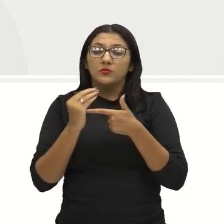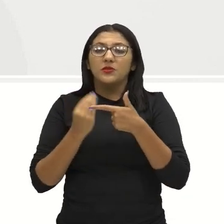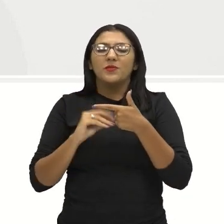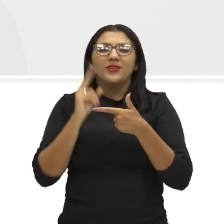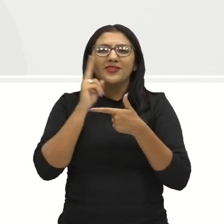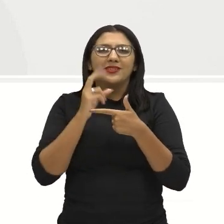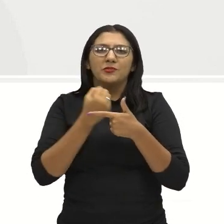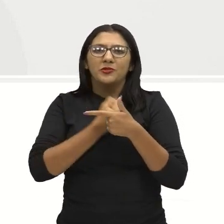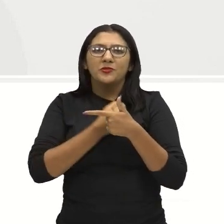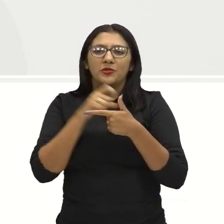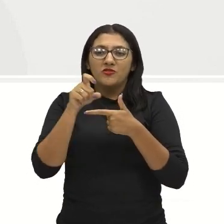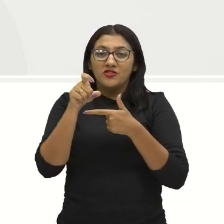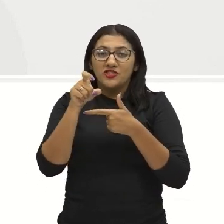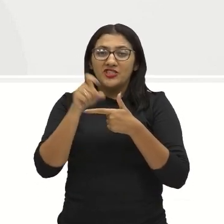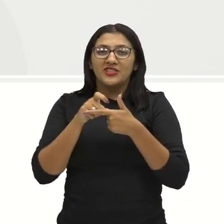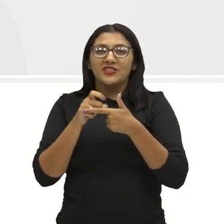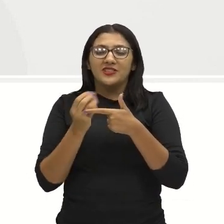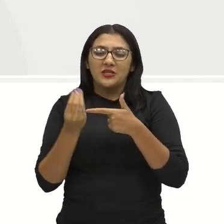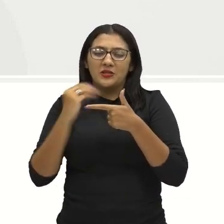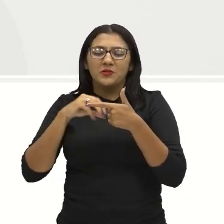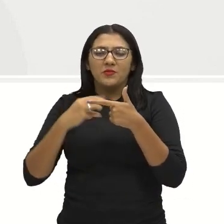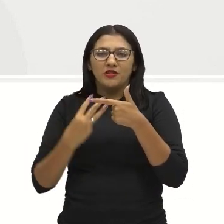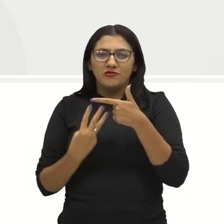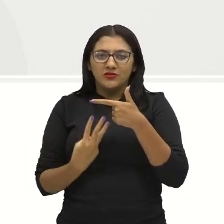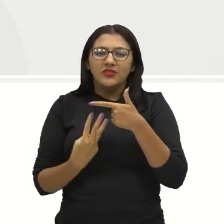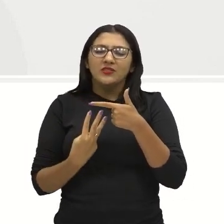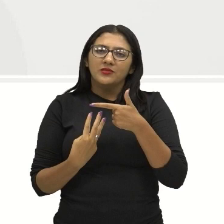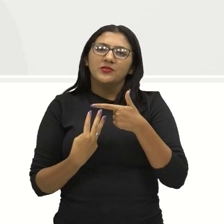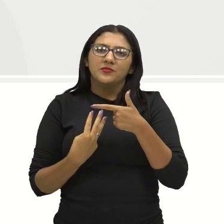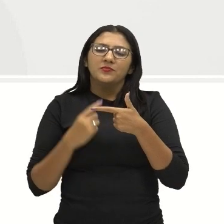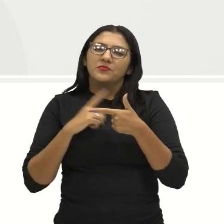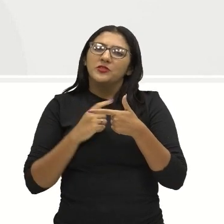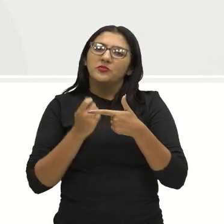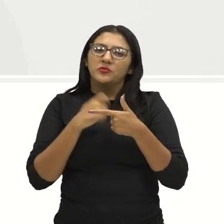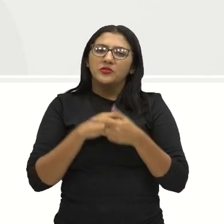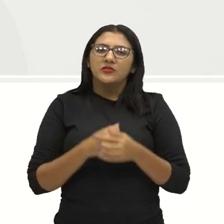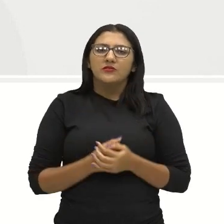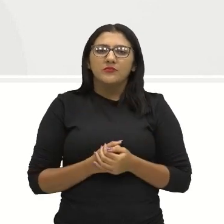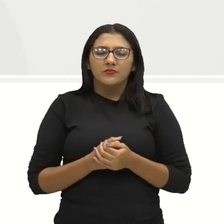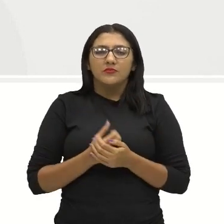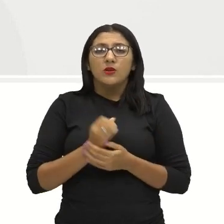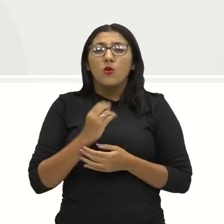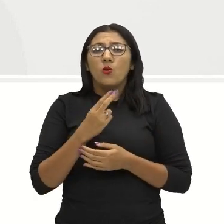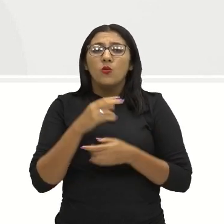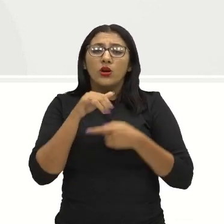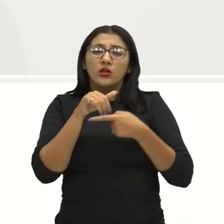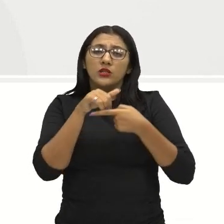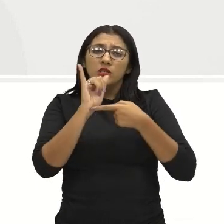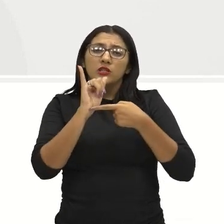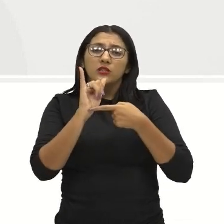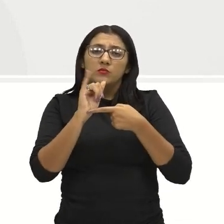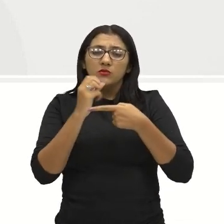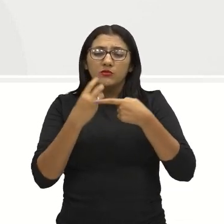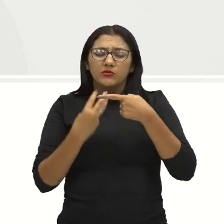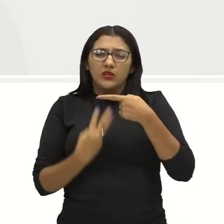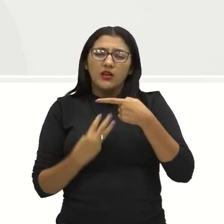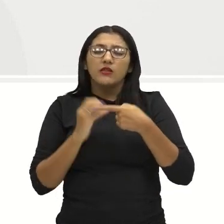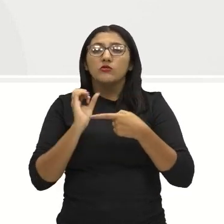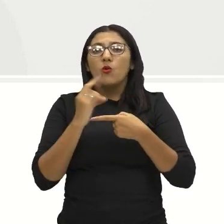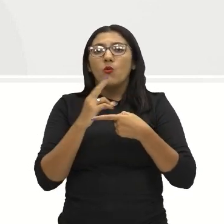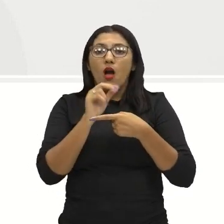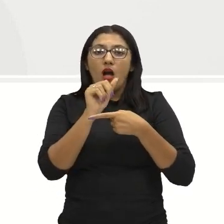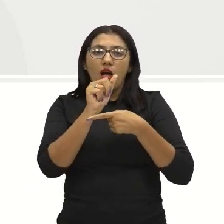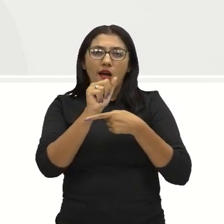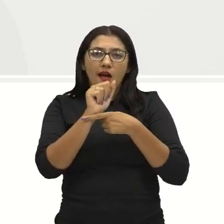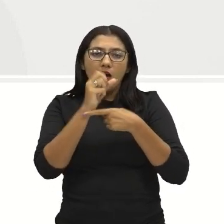Porque é a terça parte de um número. Isso aqui poderia ser ó, y sobre 3, isso aqui poderia ser a